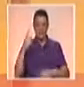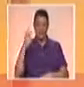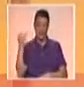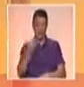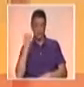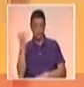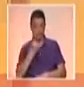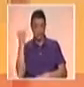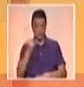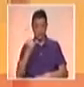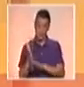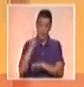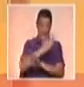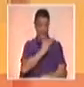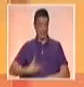instituições da época.